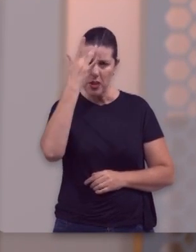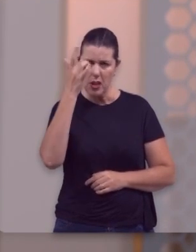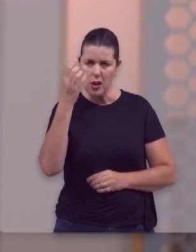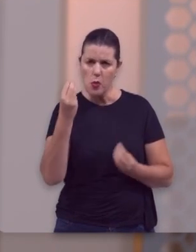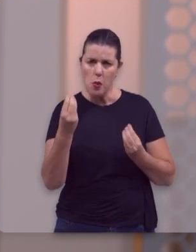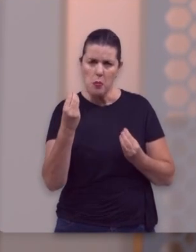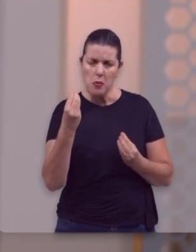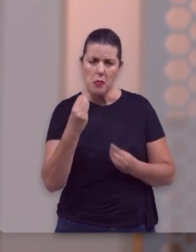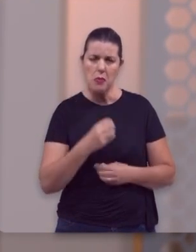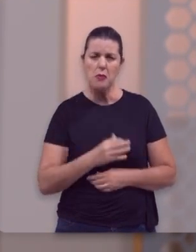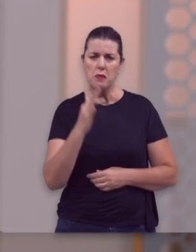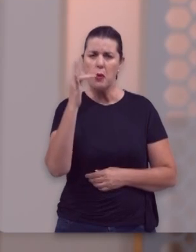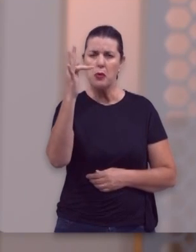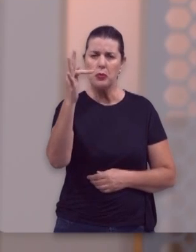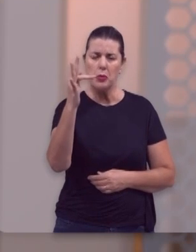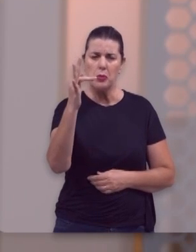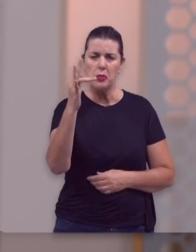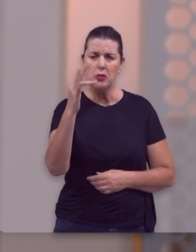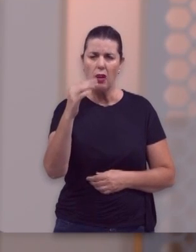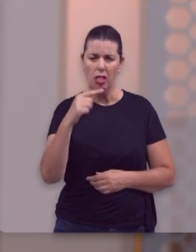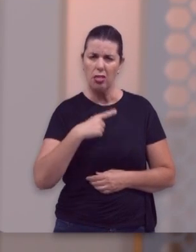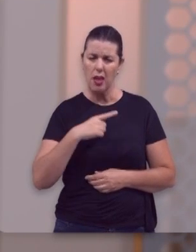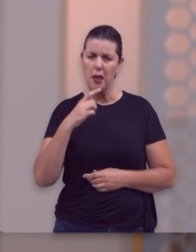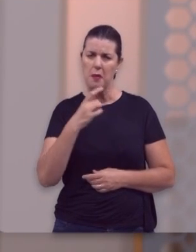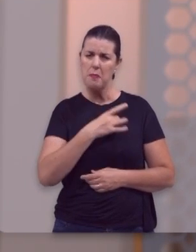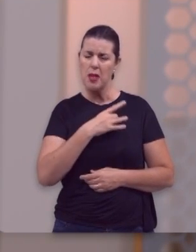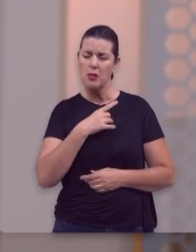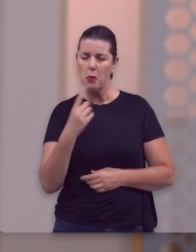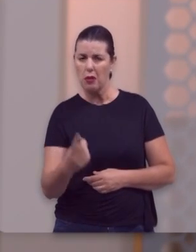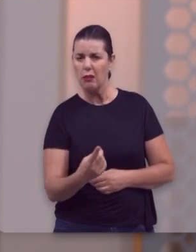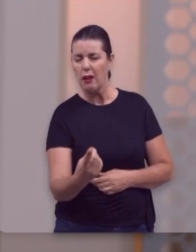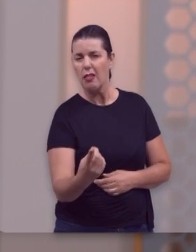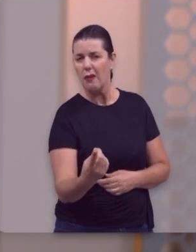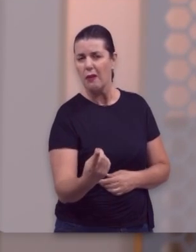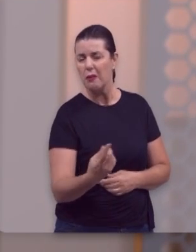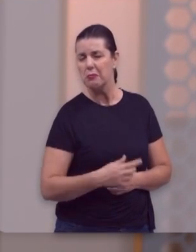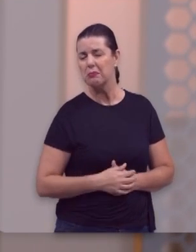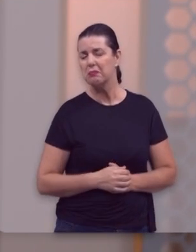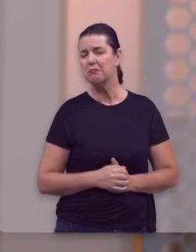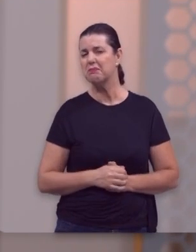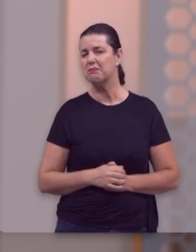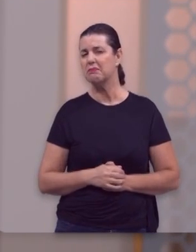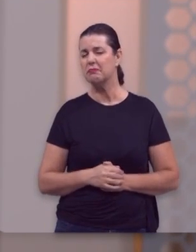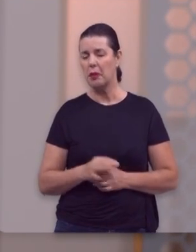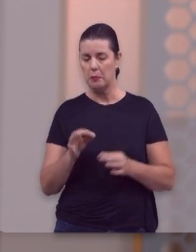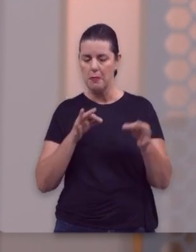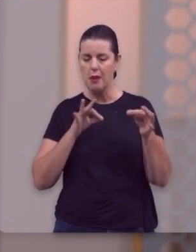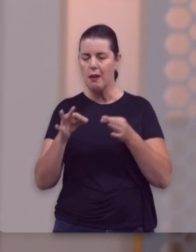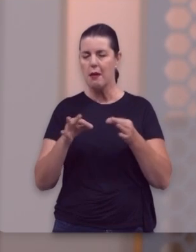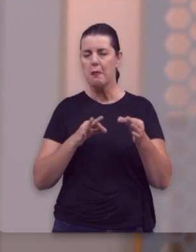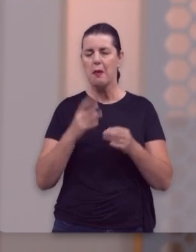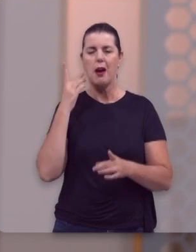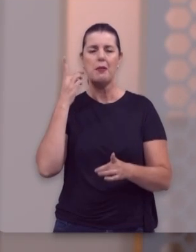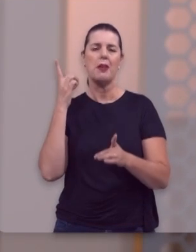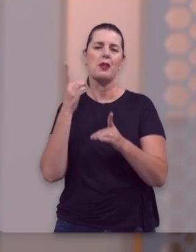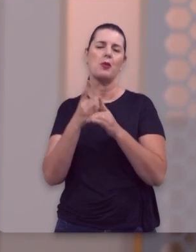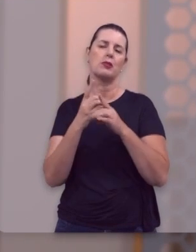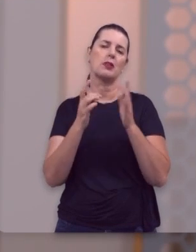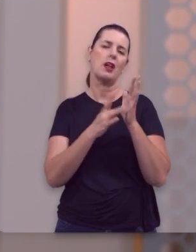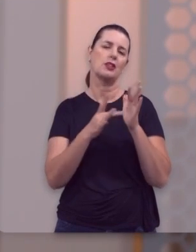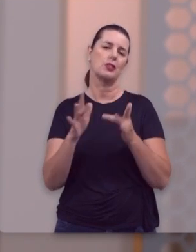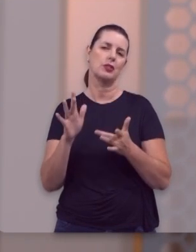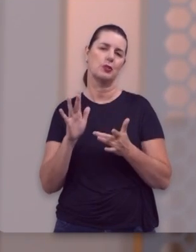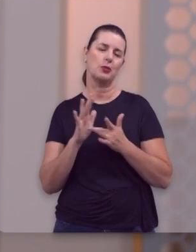Você tem medo da eternidade? Prepare-se para encontrar-se com